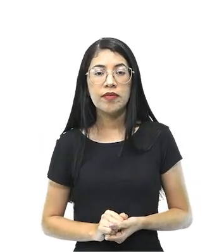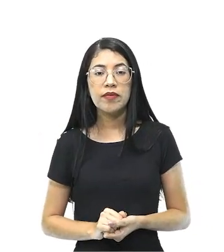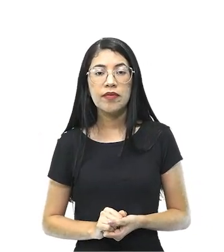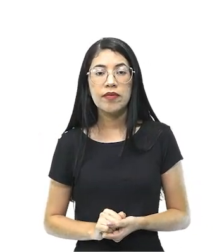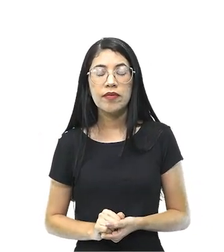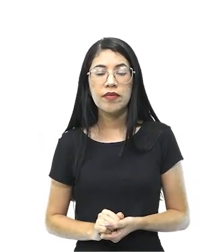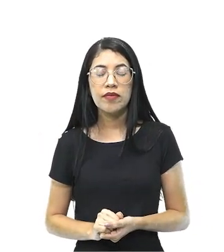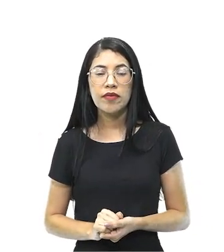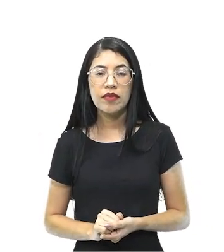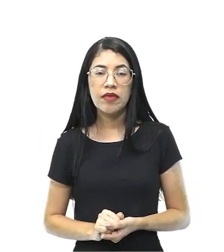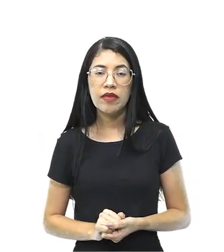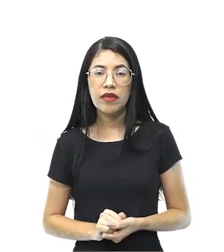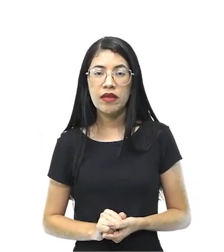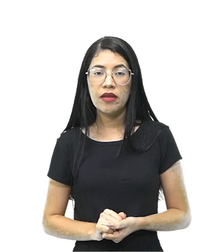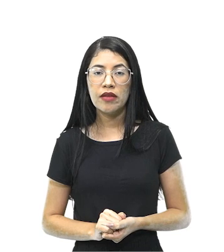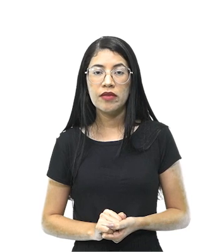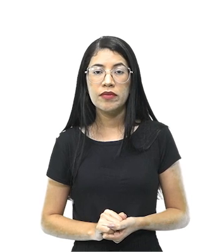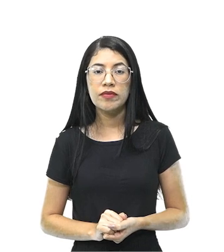virão